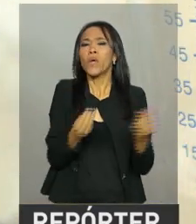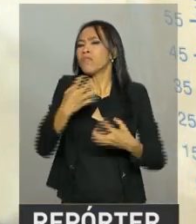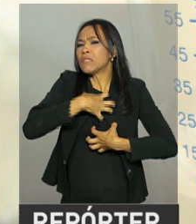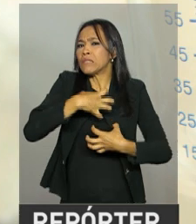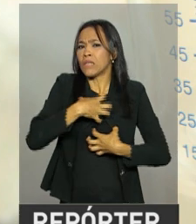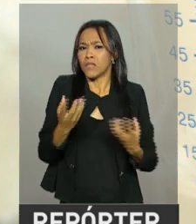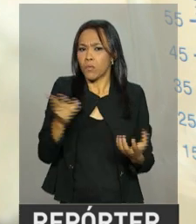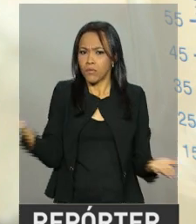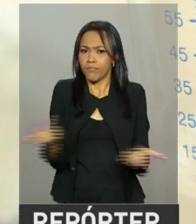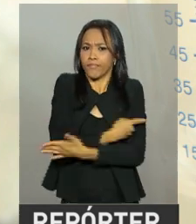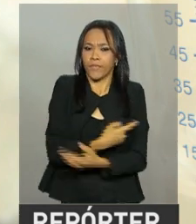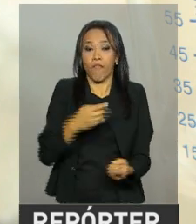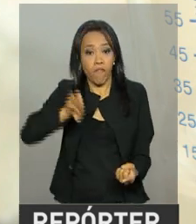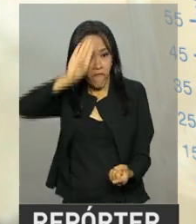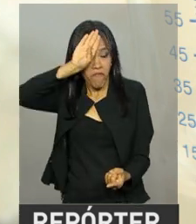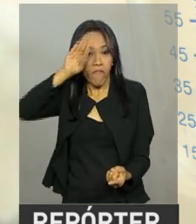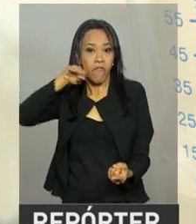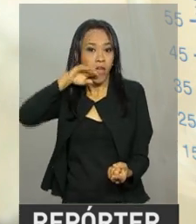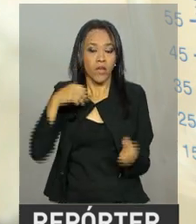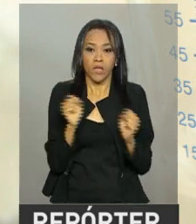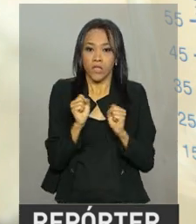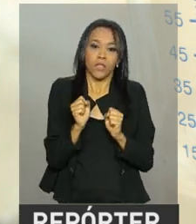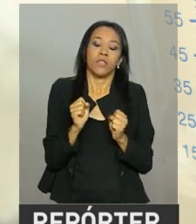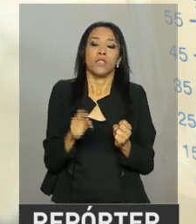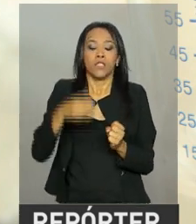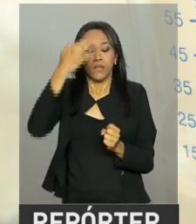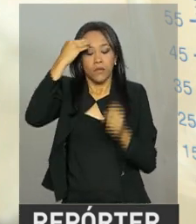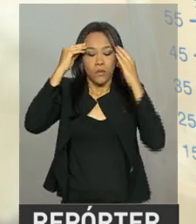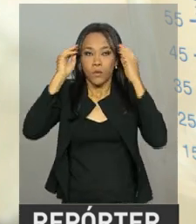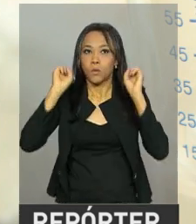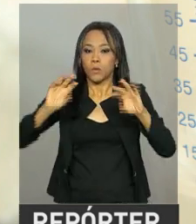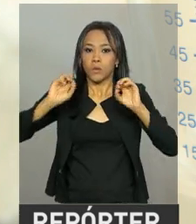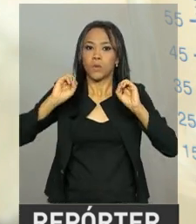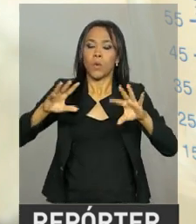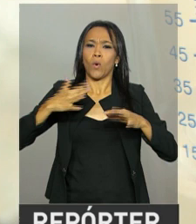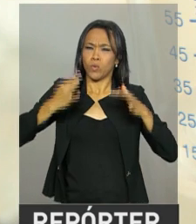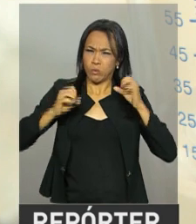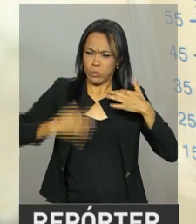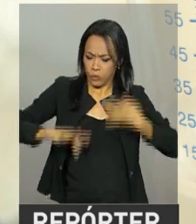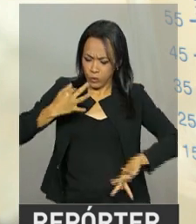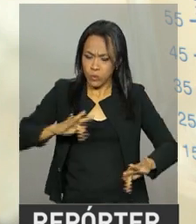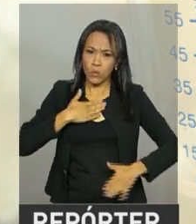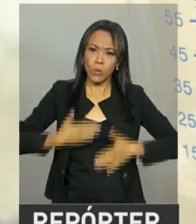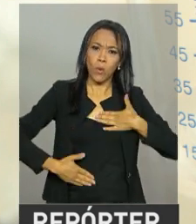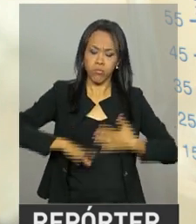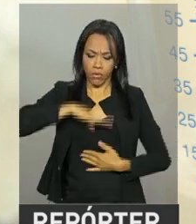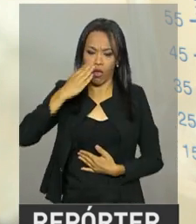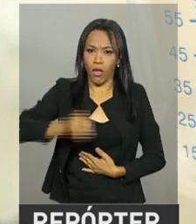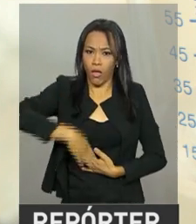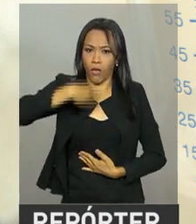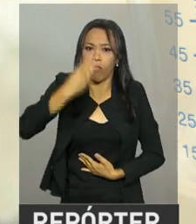febre amarela e incluem febre calafrios dor de cabeça intensa dores no corpo em geral náuseas e